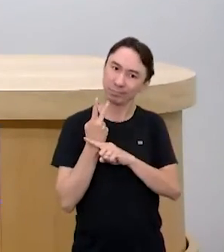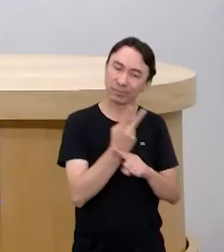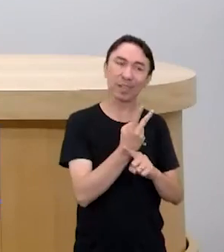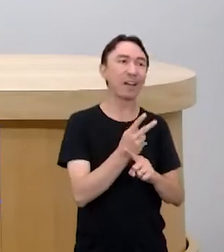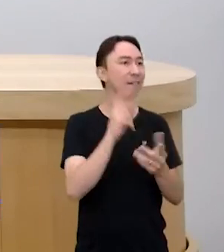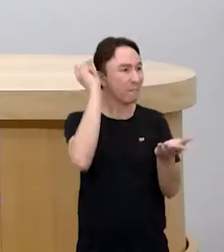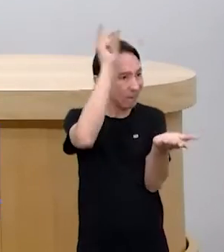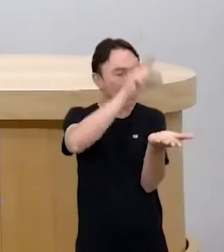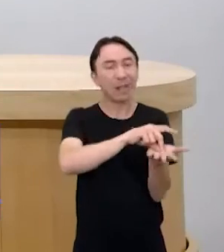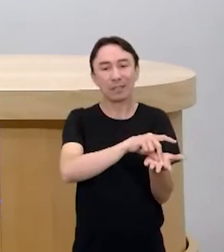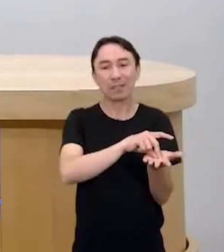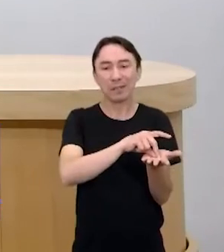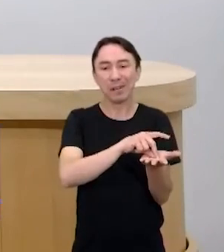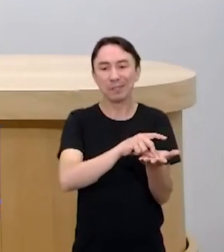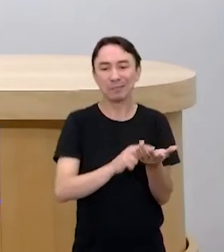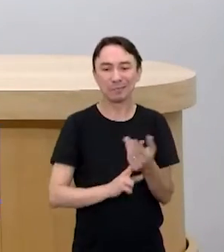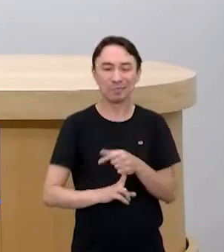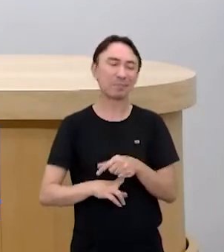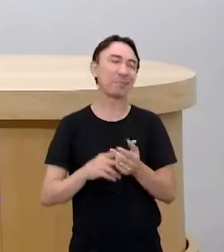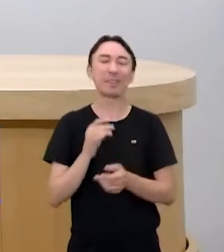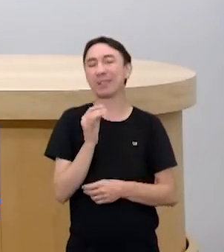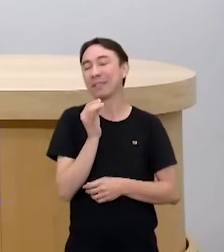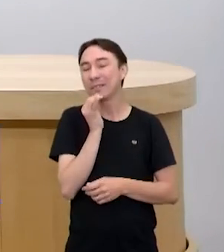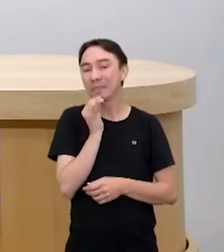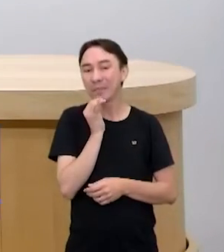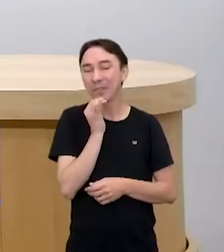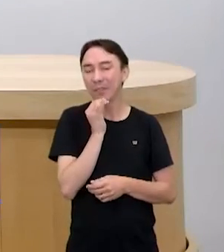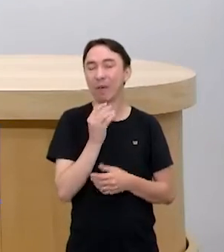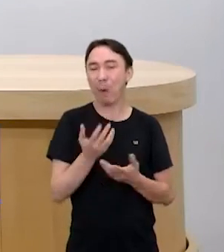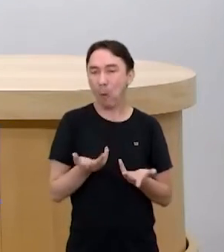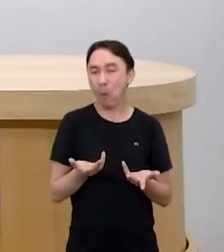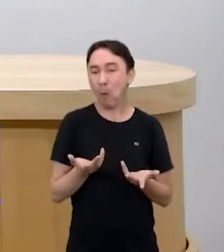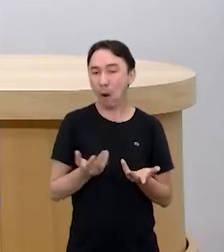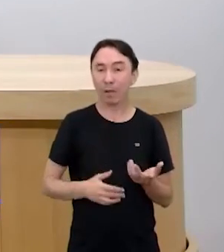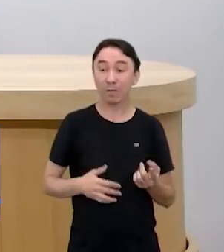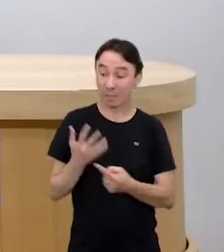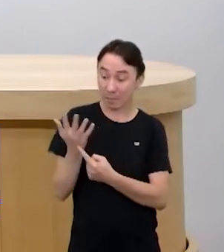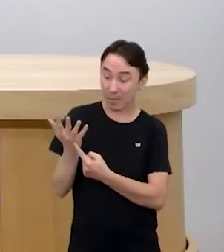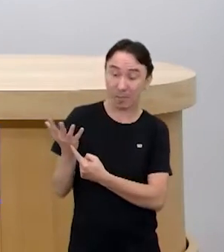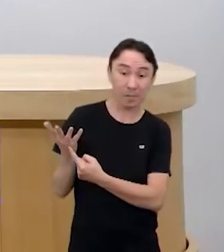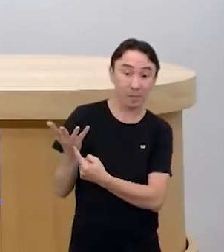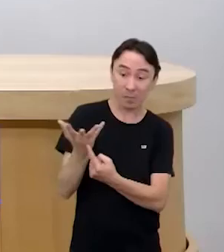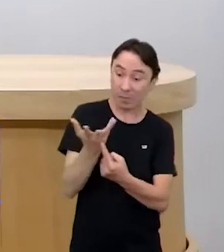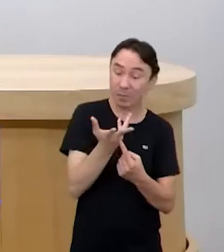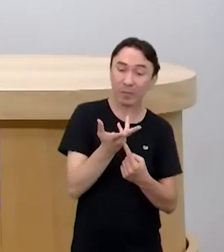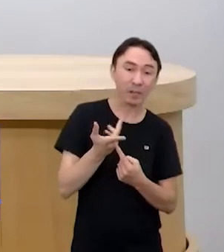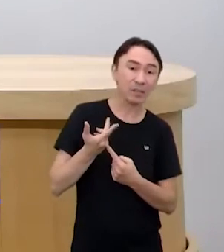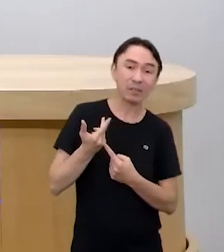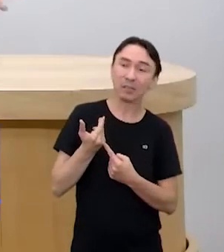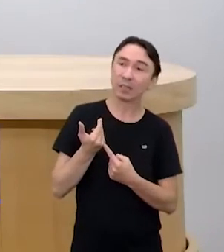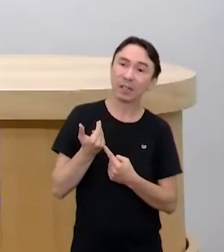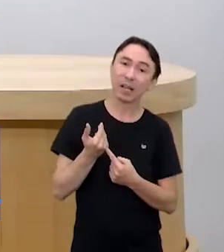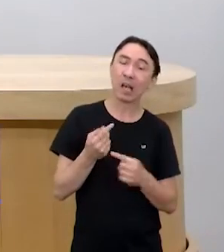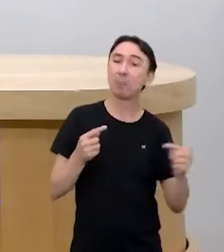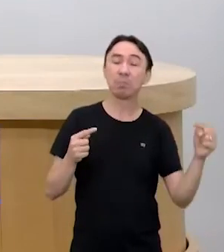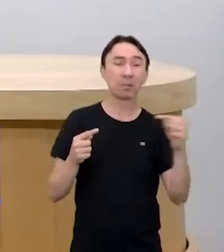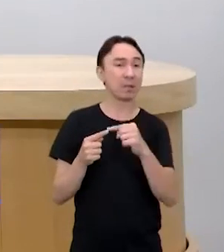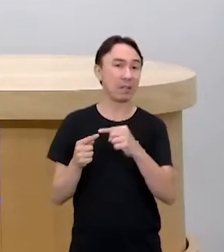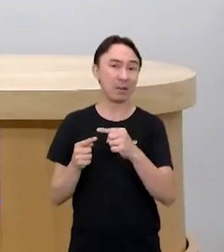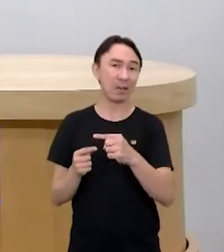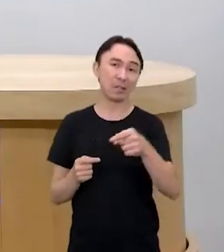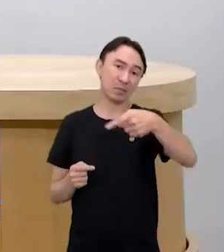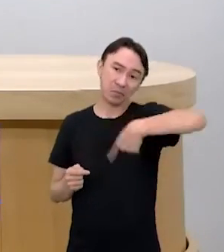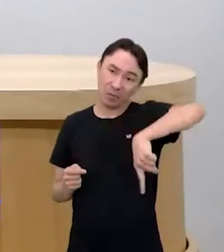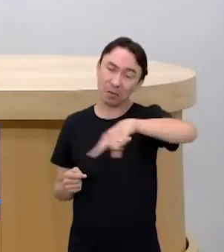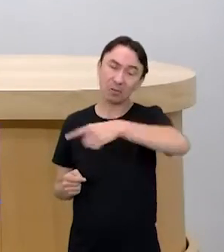na aula anterior, né? A arte é um pouco relacionada, a arte é totalmente relacionada à nossa realidade. Então,